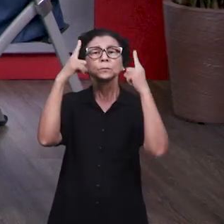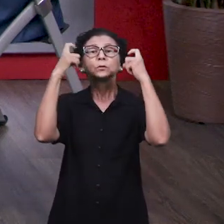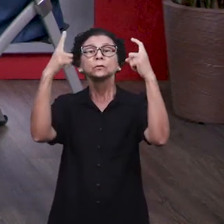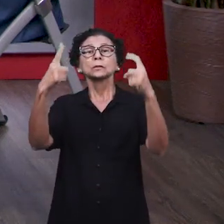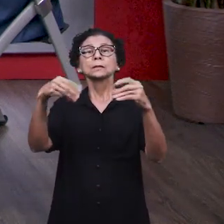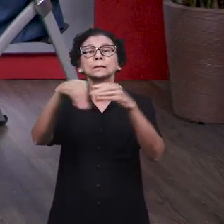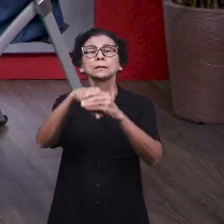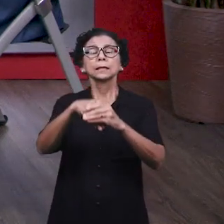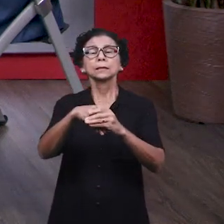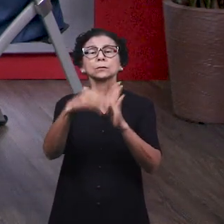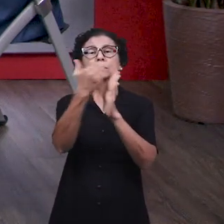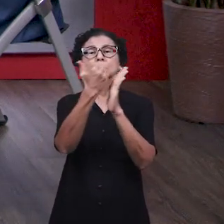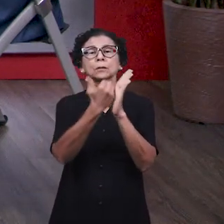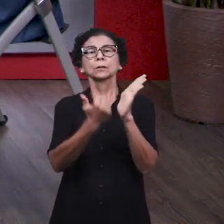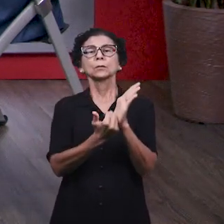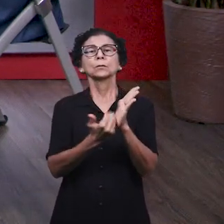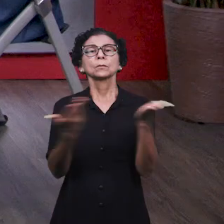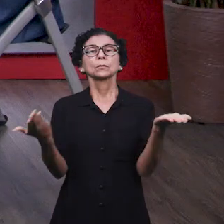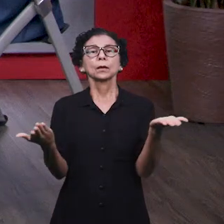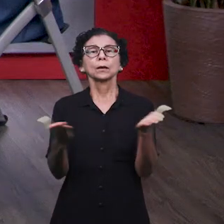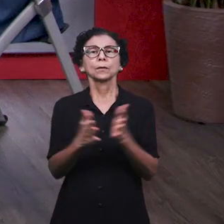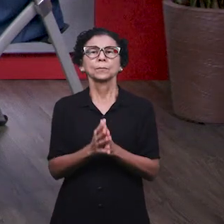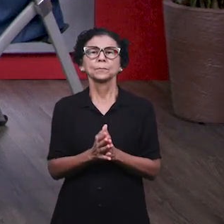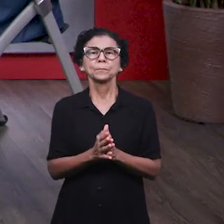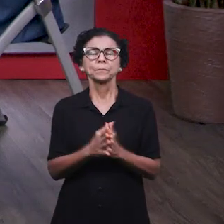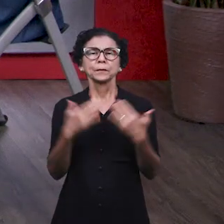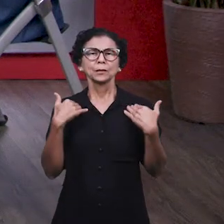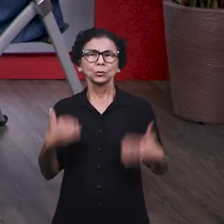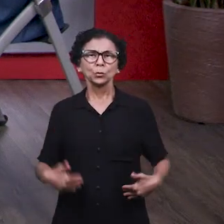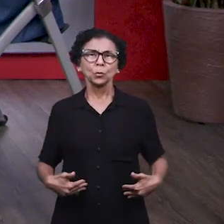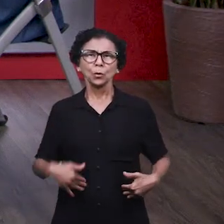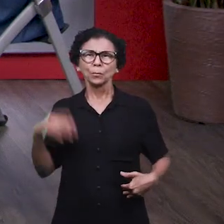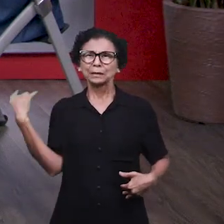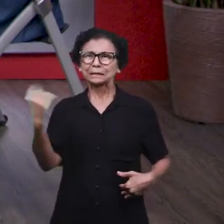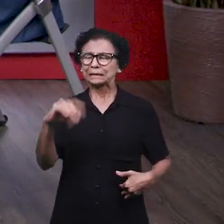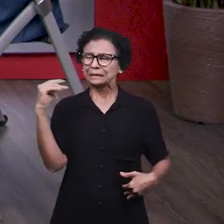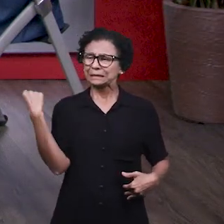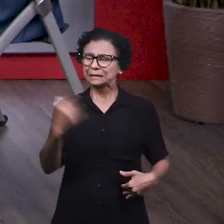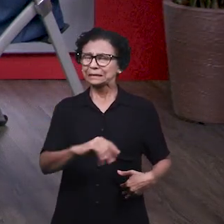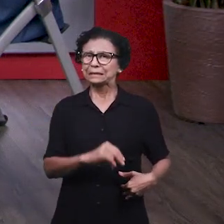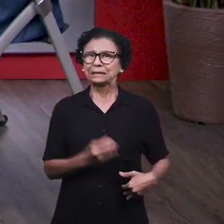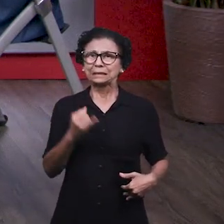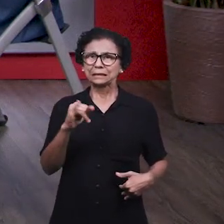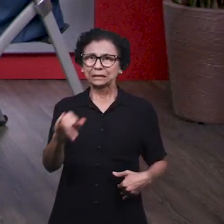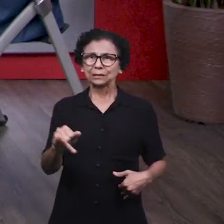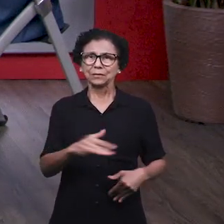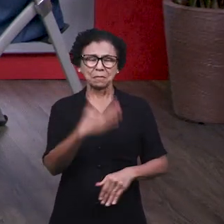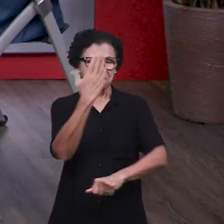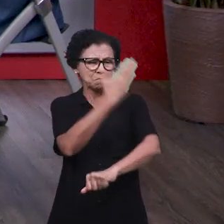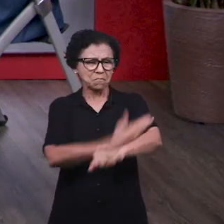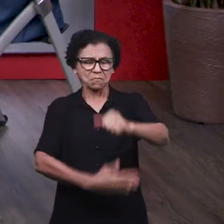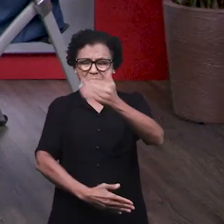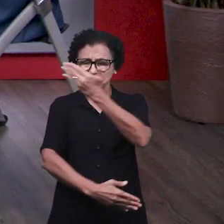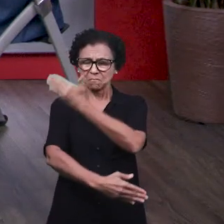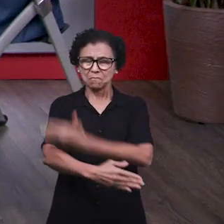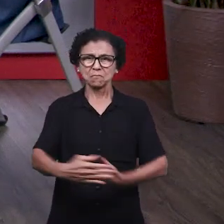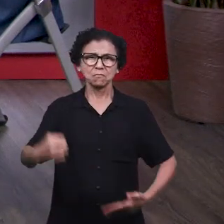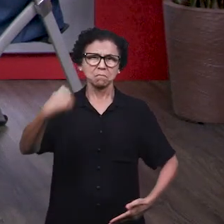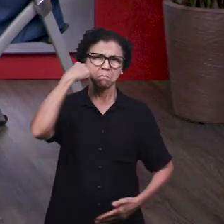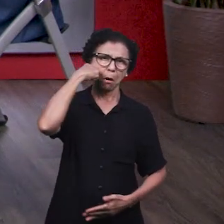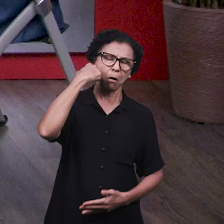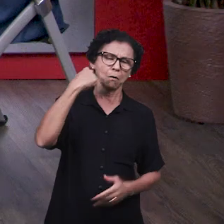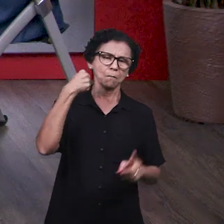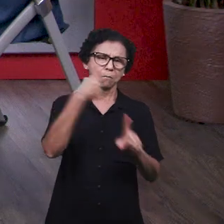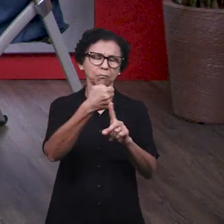violência que ela está inserida. A violência pode ser física, é a que mais todo mundo vê, se você vê a mulher mutilada, Ela foi né, agredida, foi